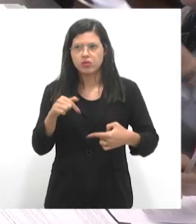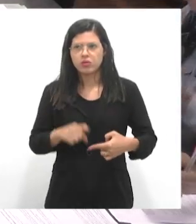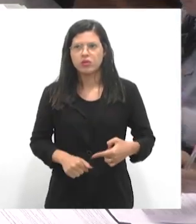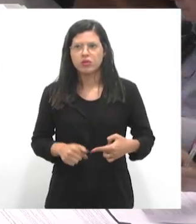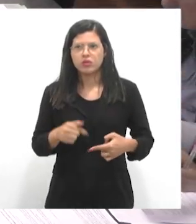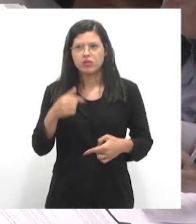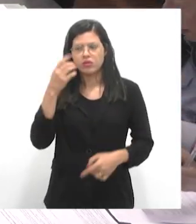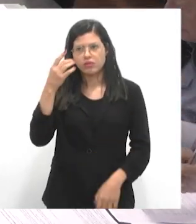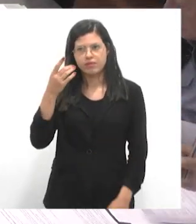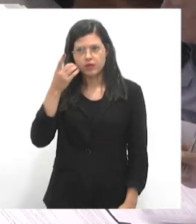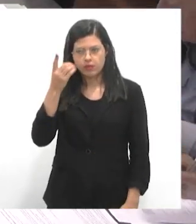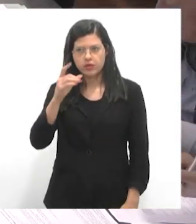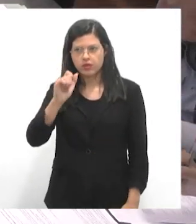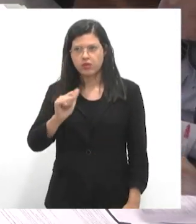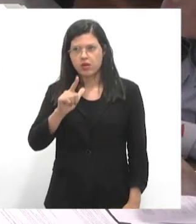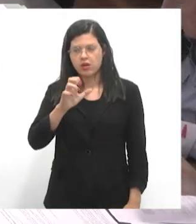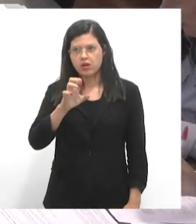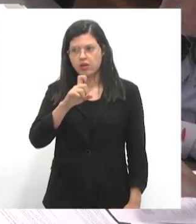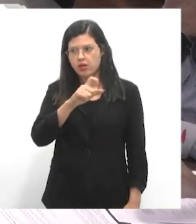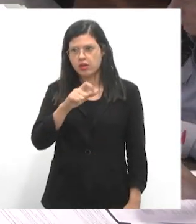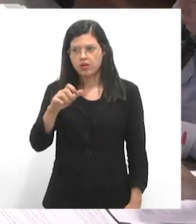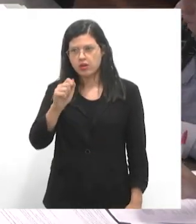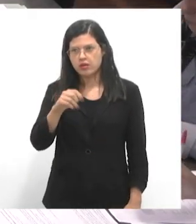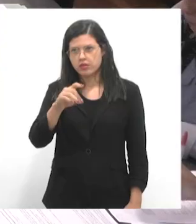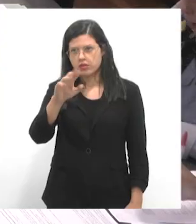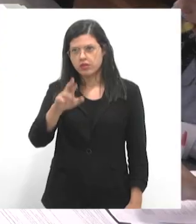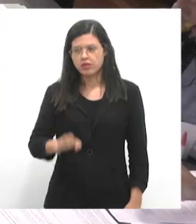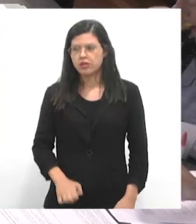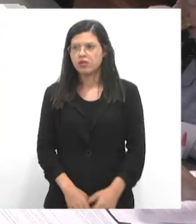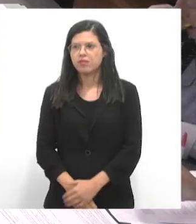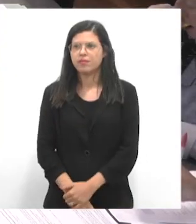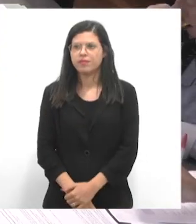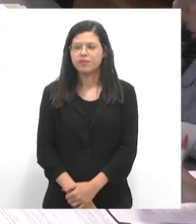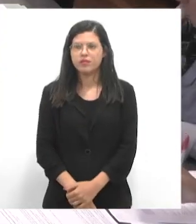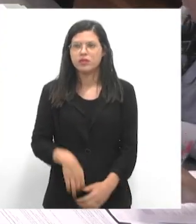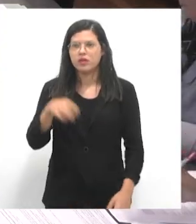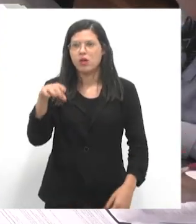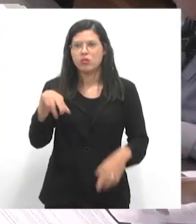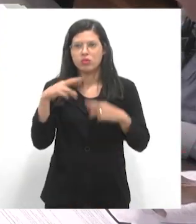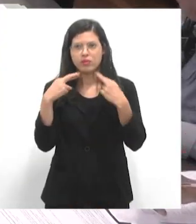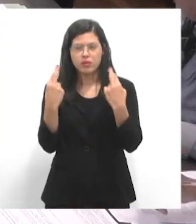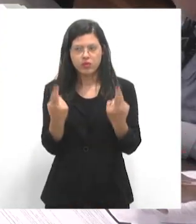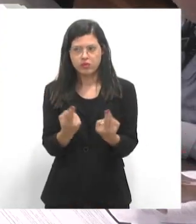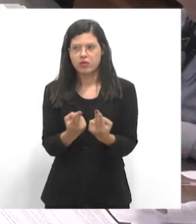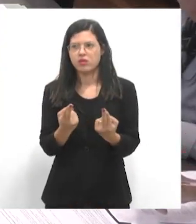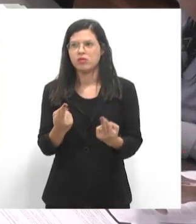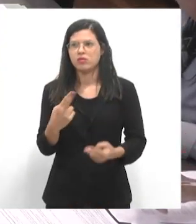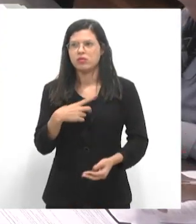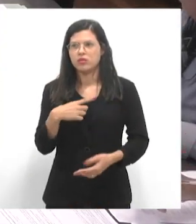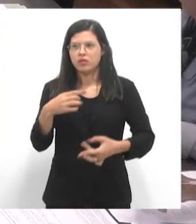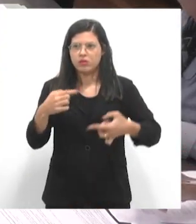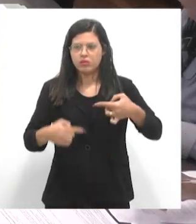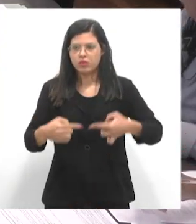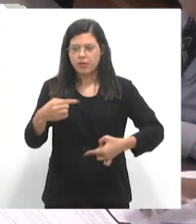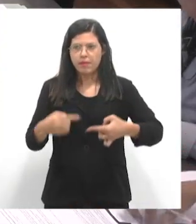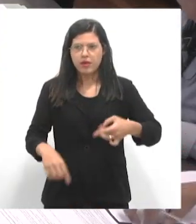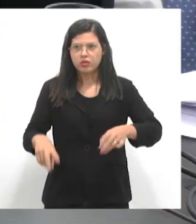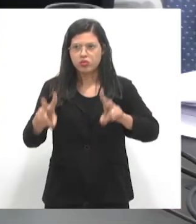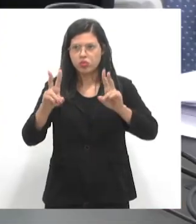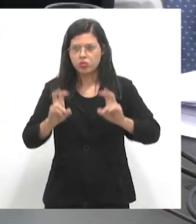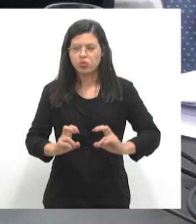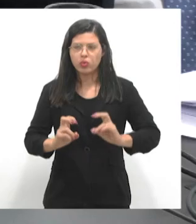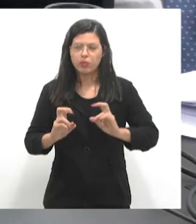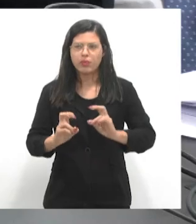Alexandre Quinoplano. Na última reunião, a gente teve aqui um debate sobre o